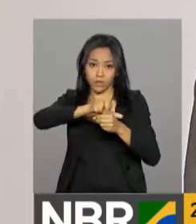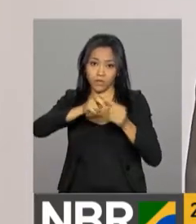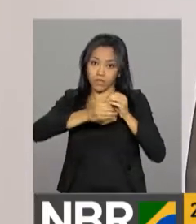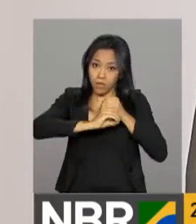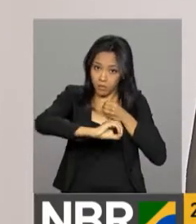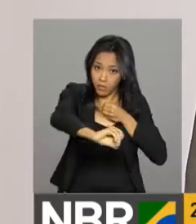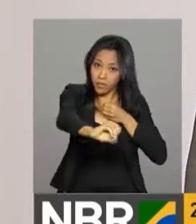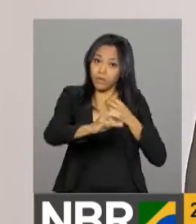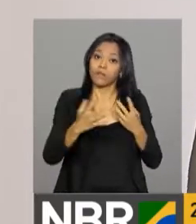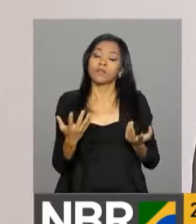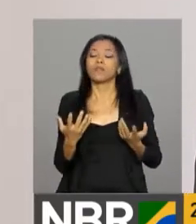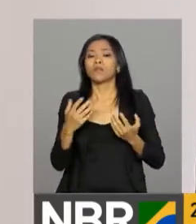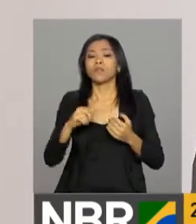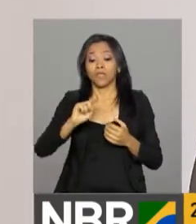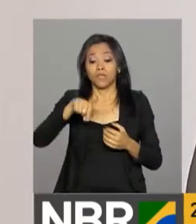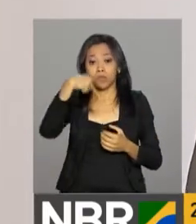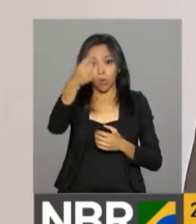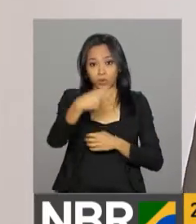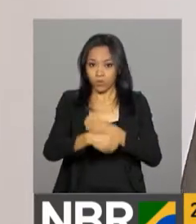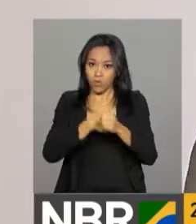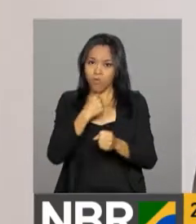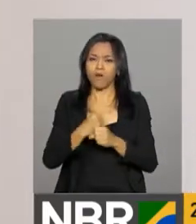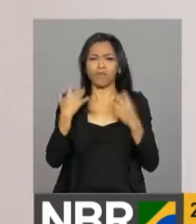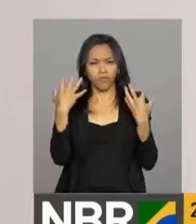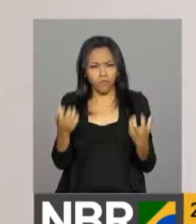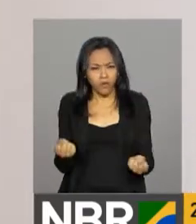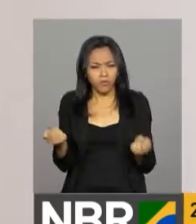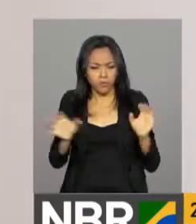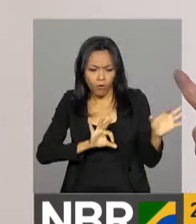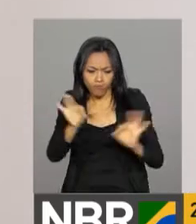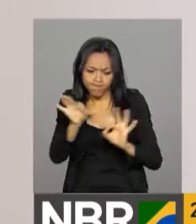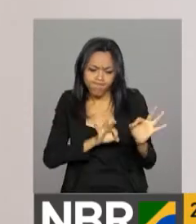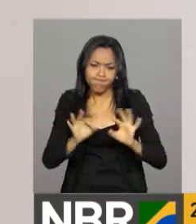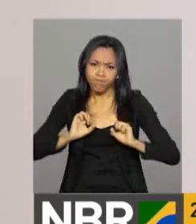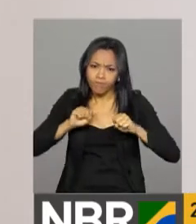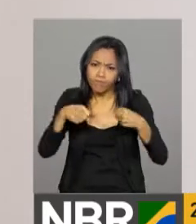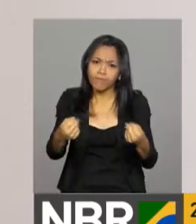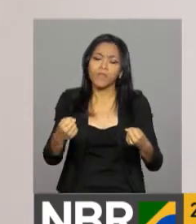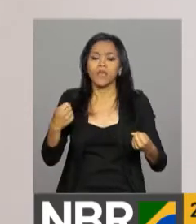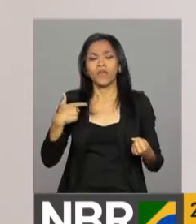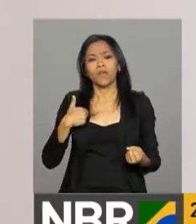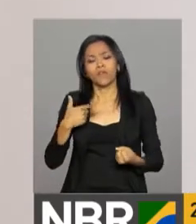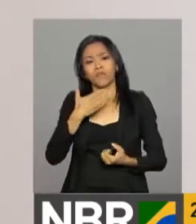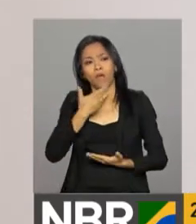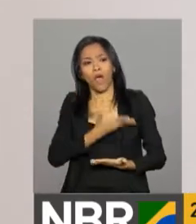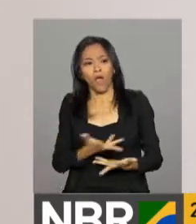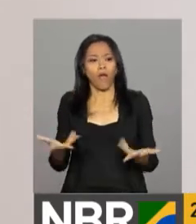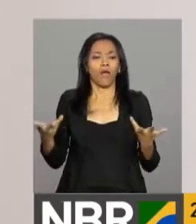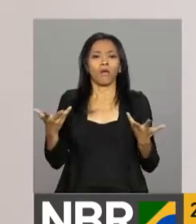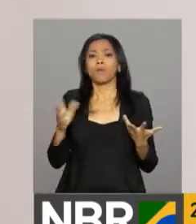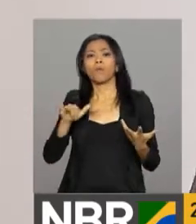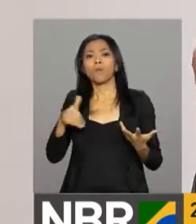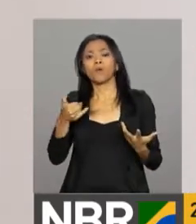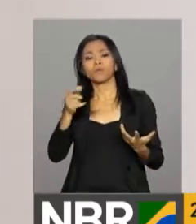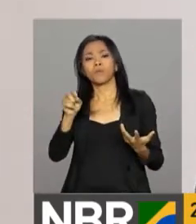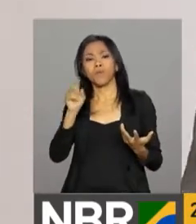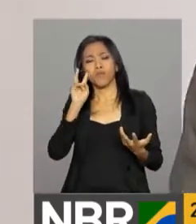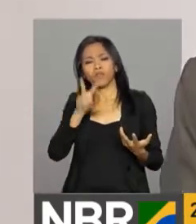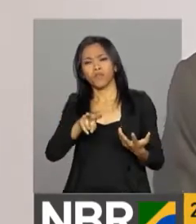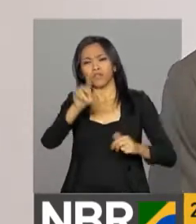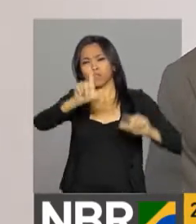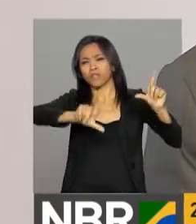ano próximo nós vamos dedicar muito ao saneamento que eu fico muito impressionado como os senhores e senhoras certamente ficam quando verifica as